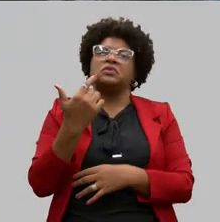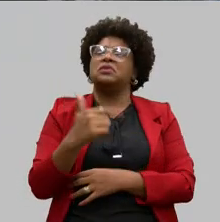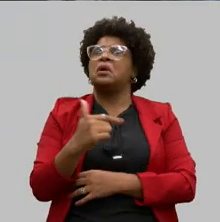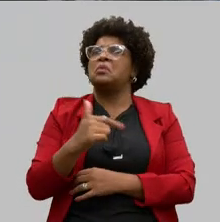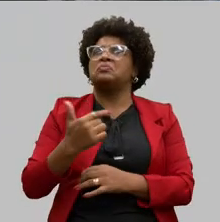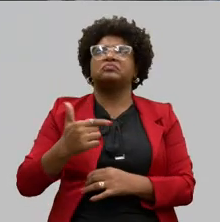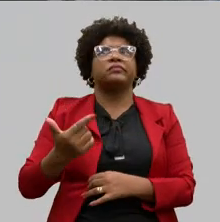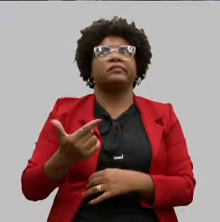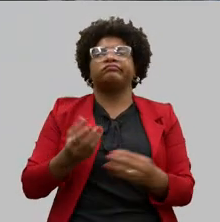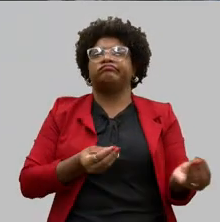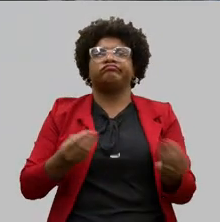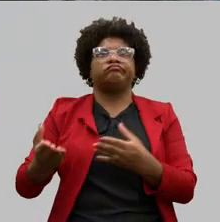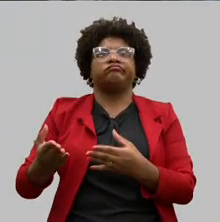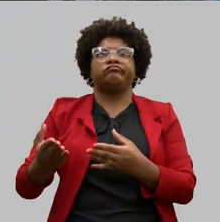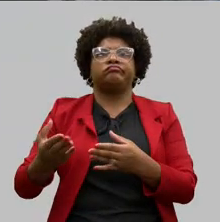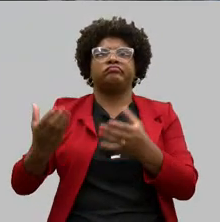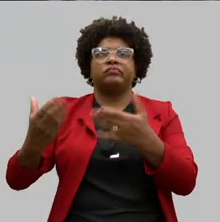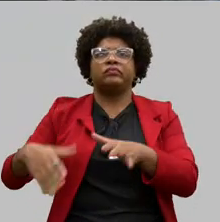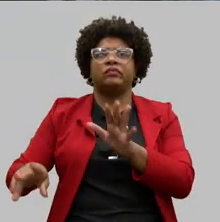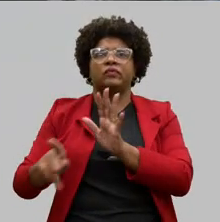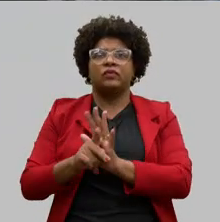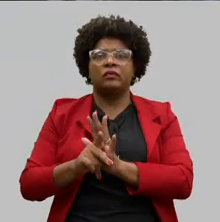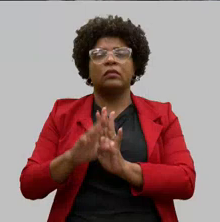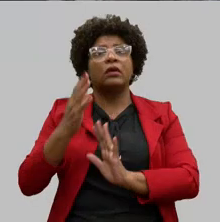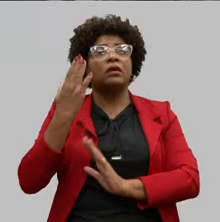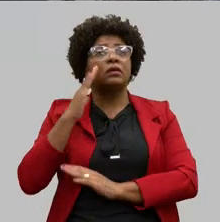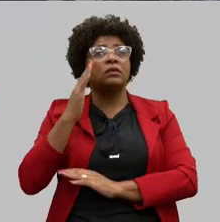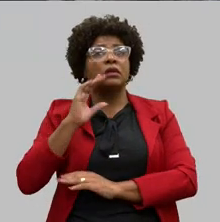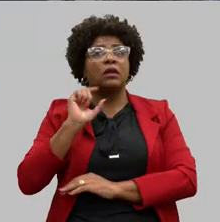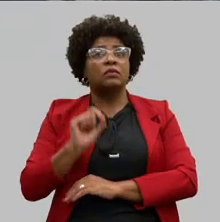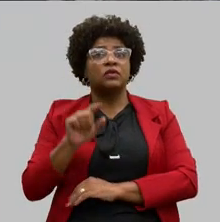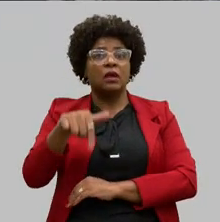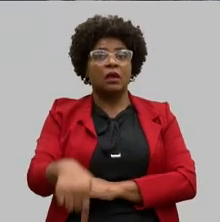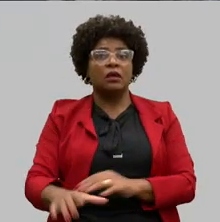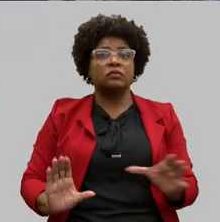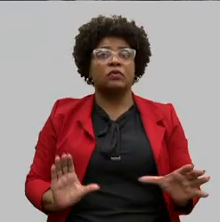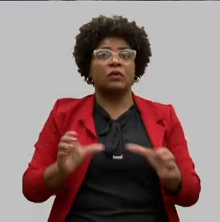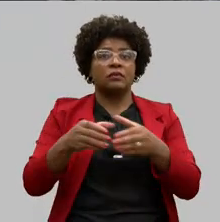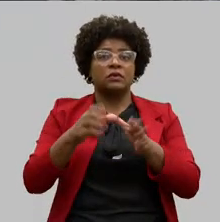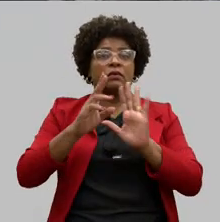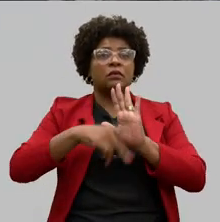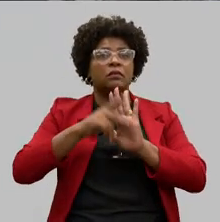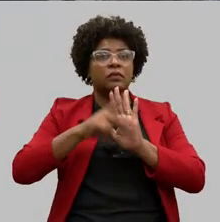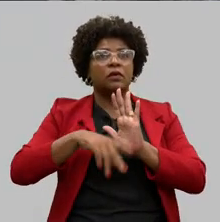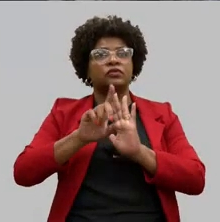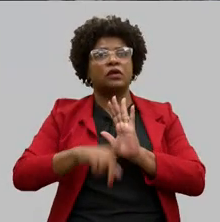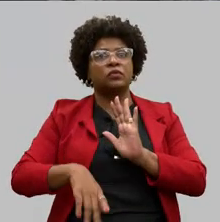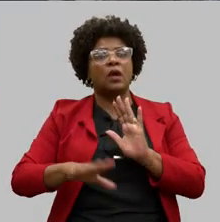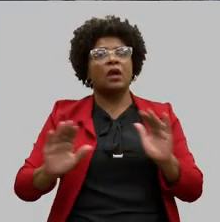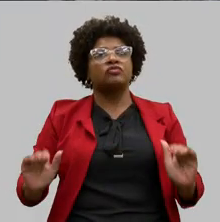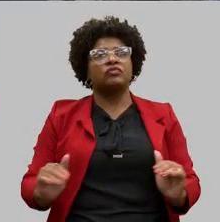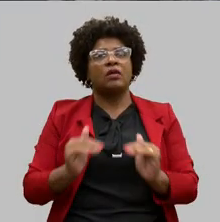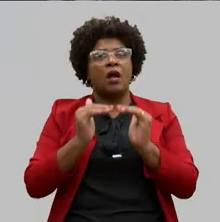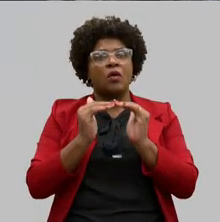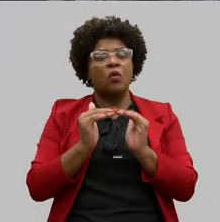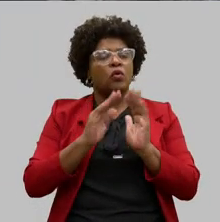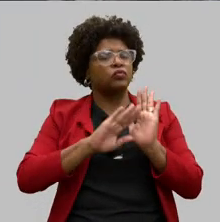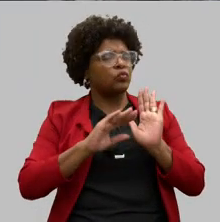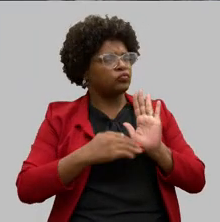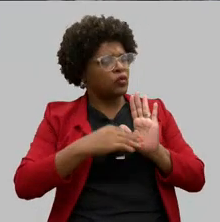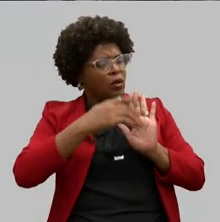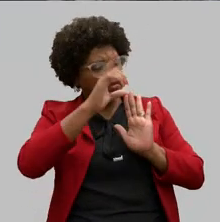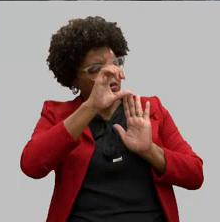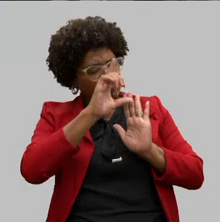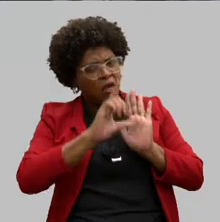estabelecida reiteramos Portanto o entendimento dessa comissão de que o projeto se encontra de acordo com os preceitos legais que